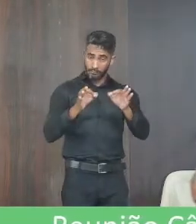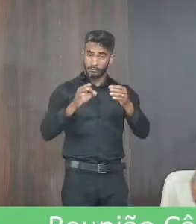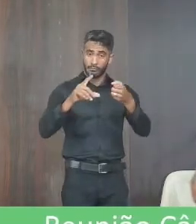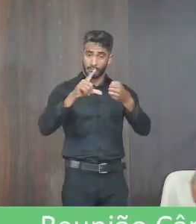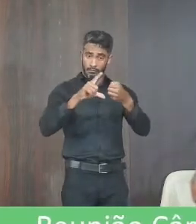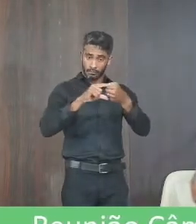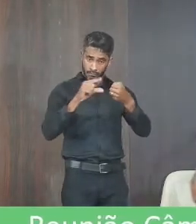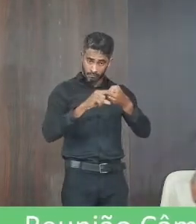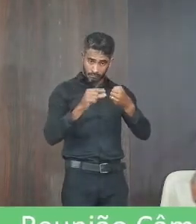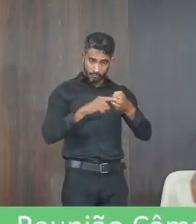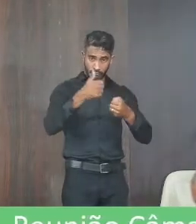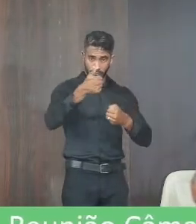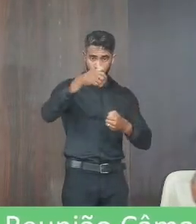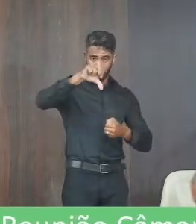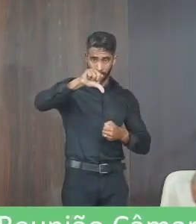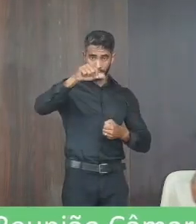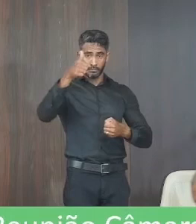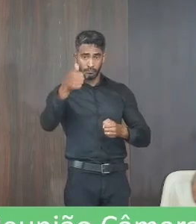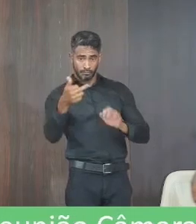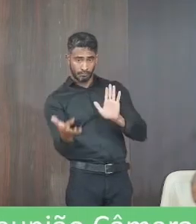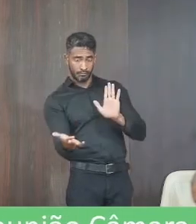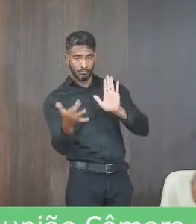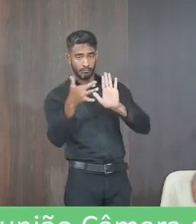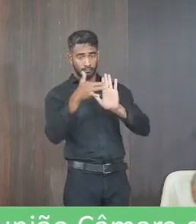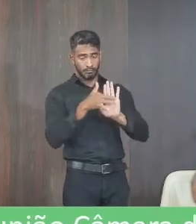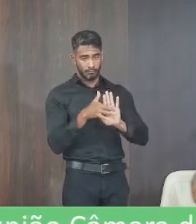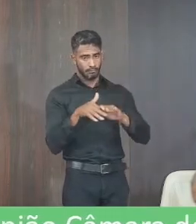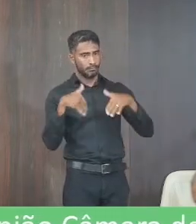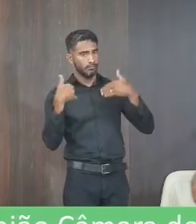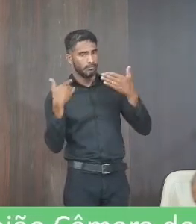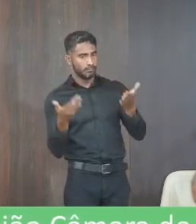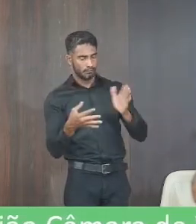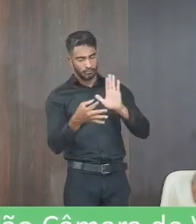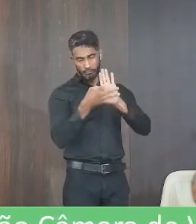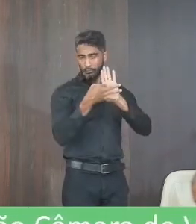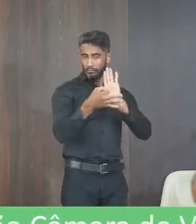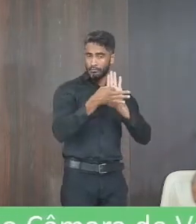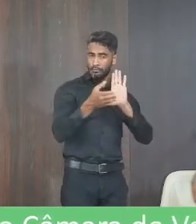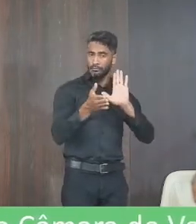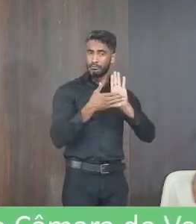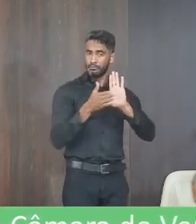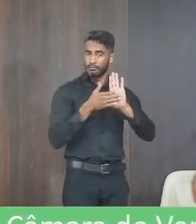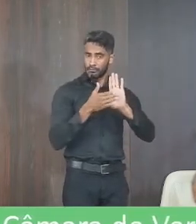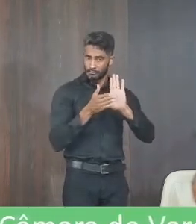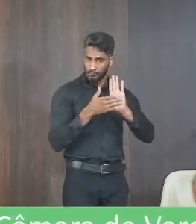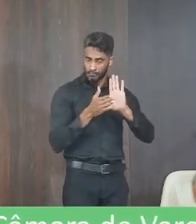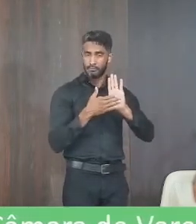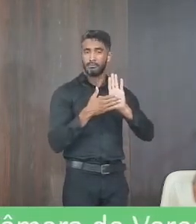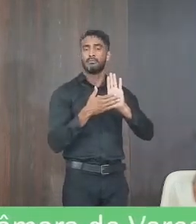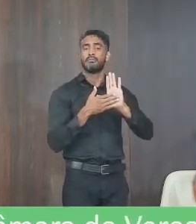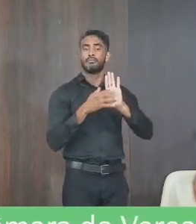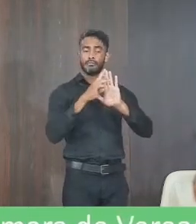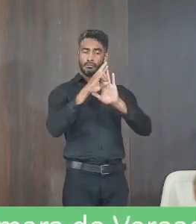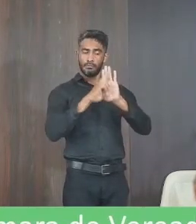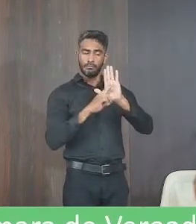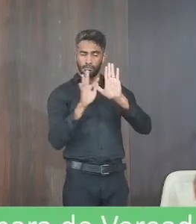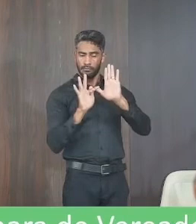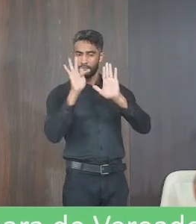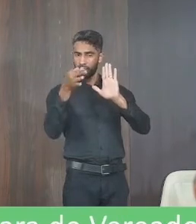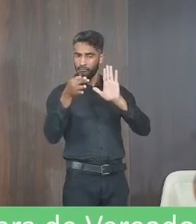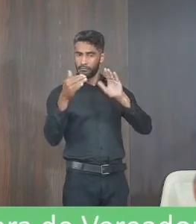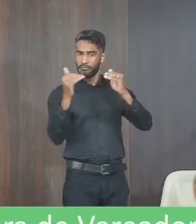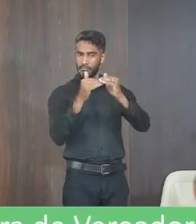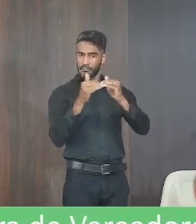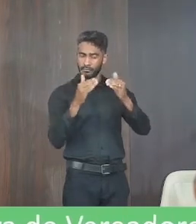nos termos do artigo 92 regimento interno nesse passo opinamos por se dar a proposição seguinte redação final